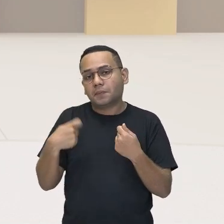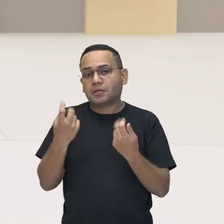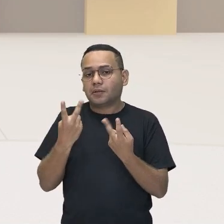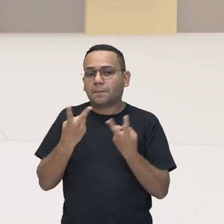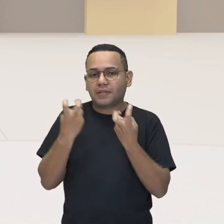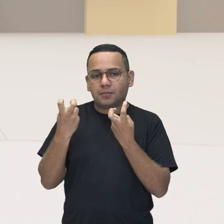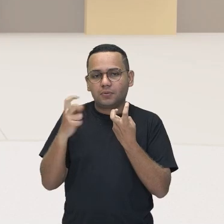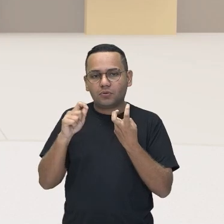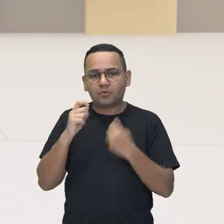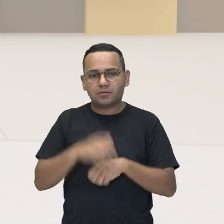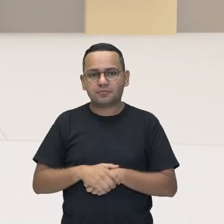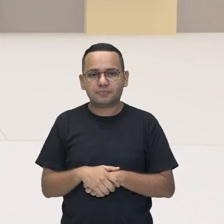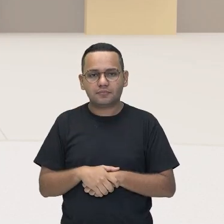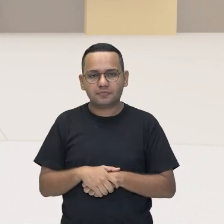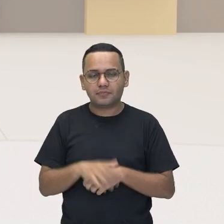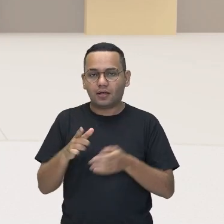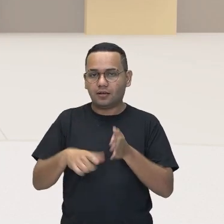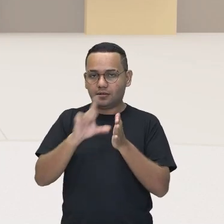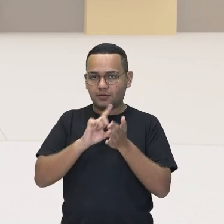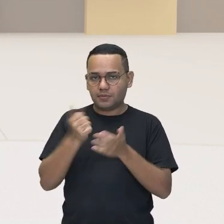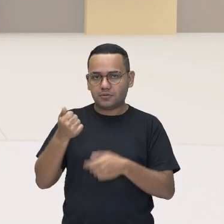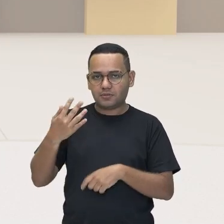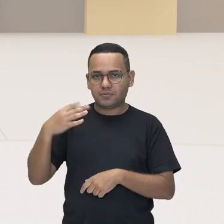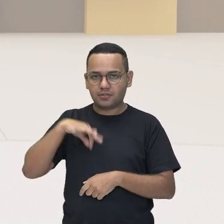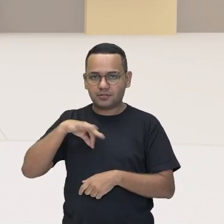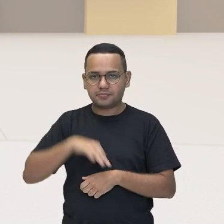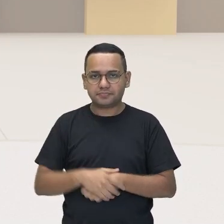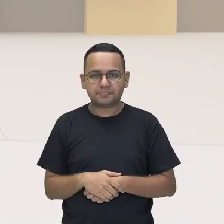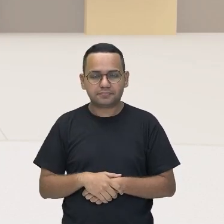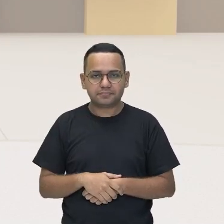relação à antecipação do 13º.